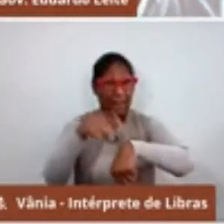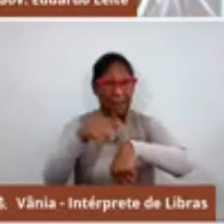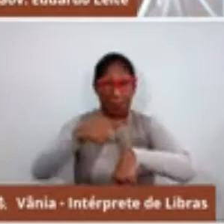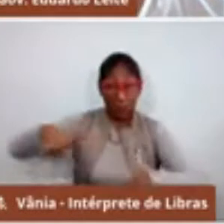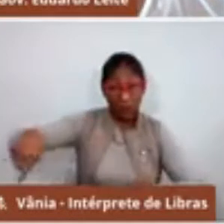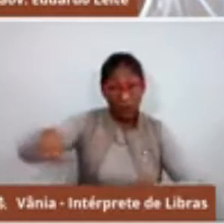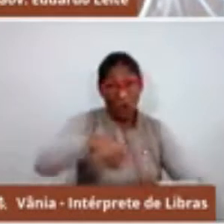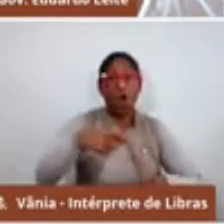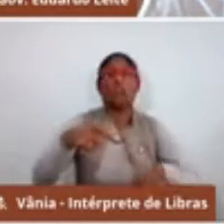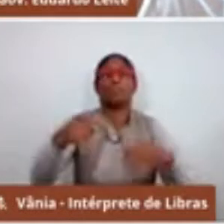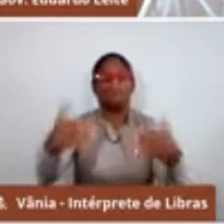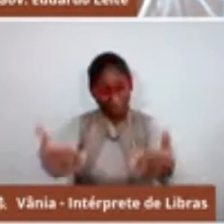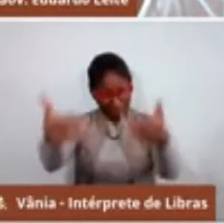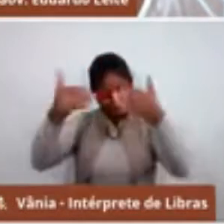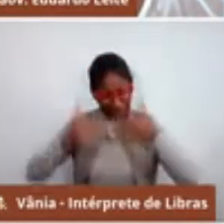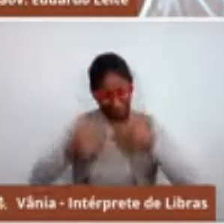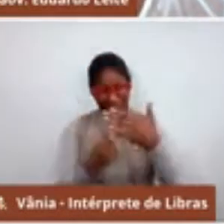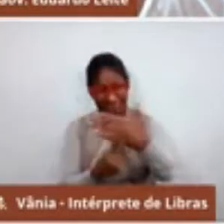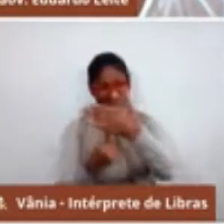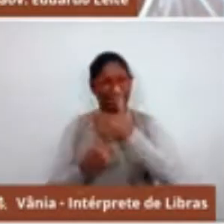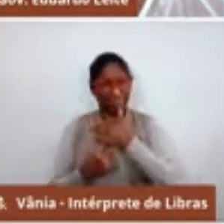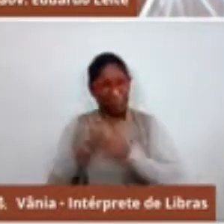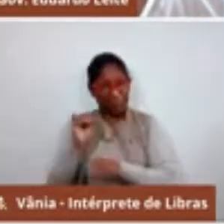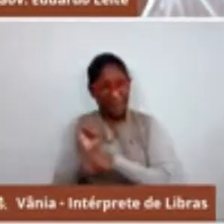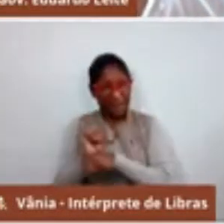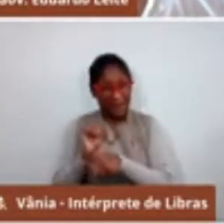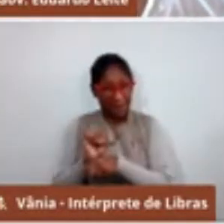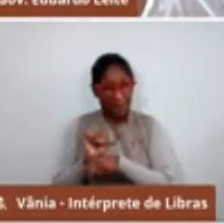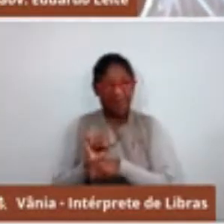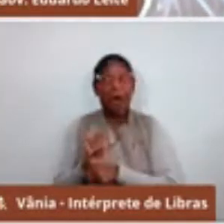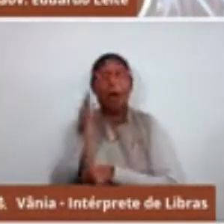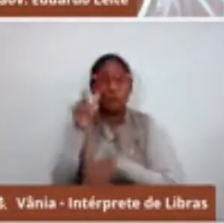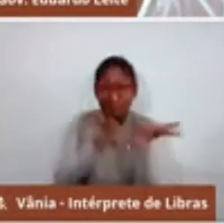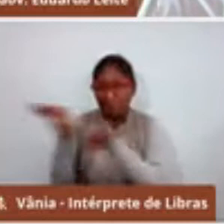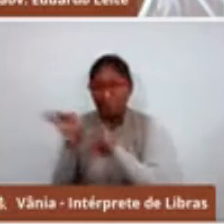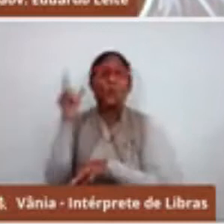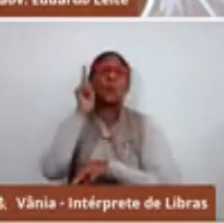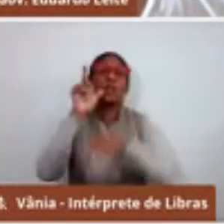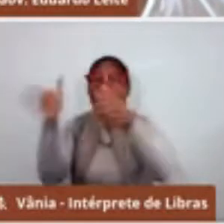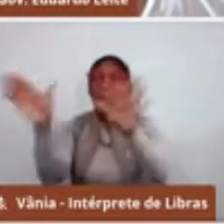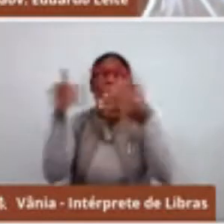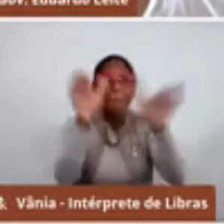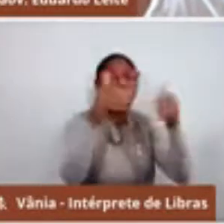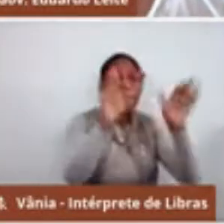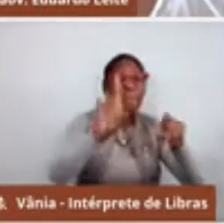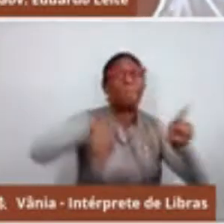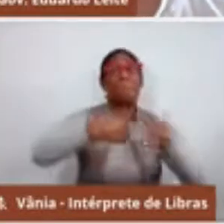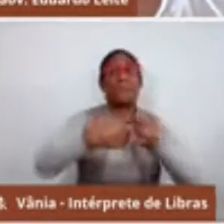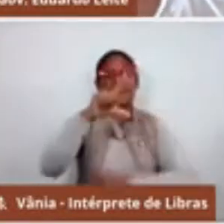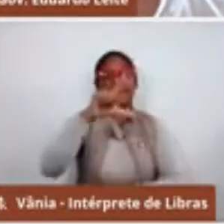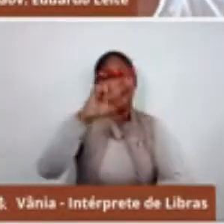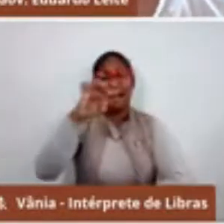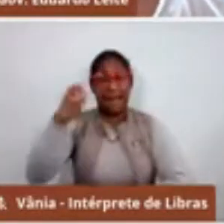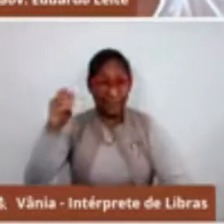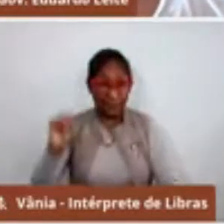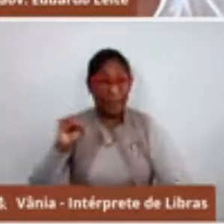viabilizou atendendo ao distanciamento, a gente conseguiu fazer ampliação, não esgotaram os leitos, mas nós temos dificuldades em algumas regiões,